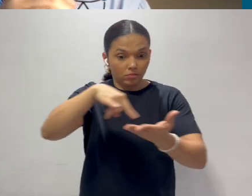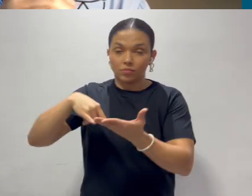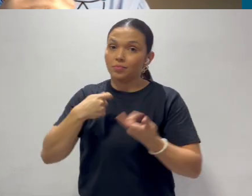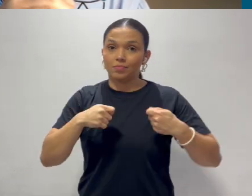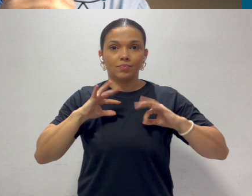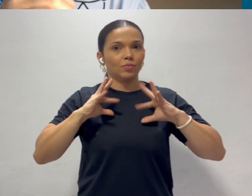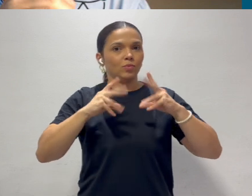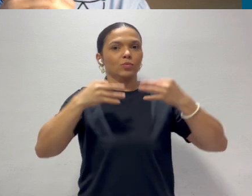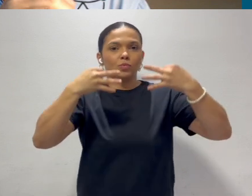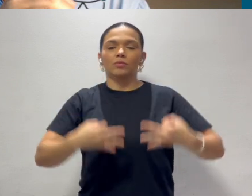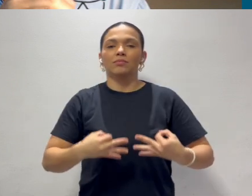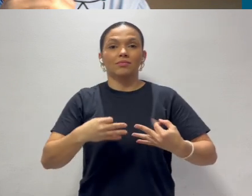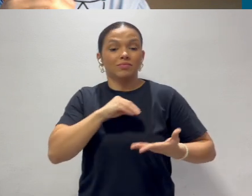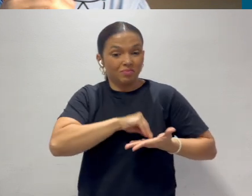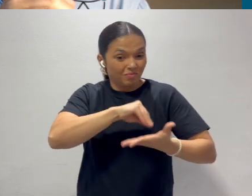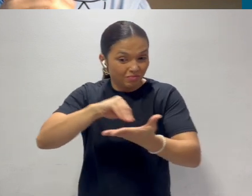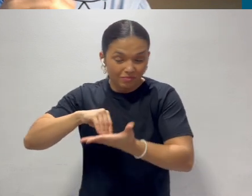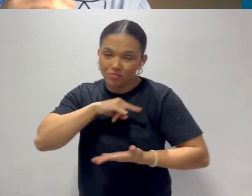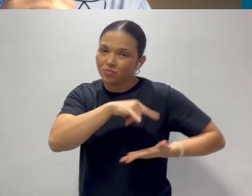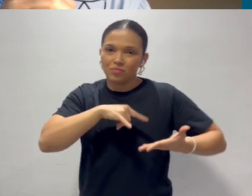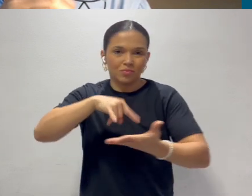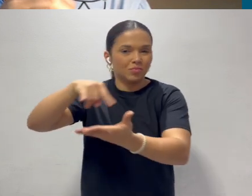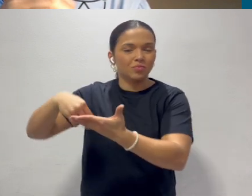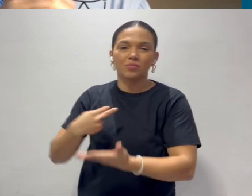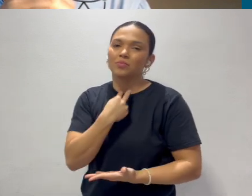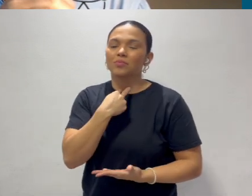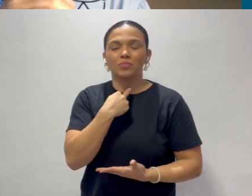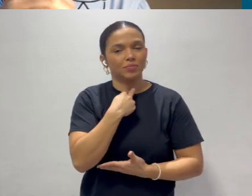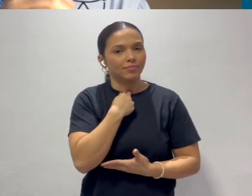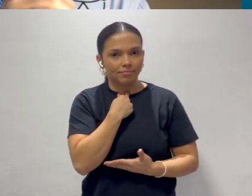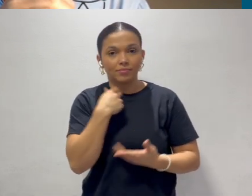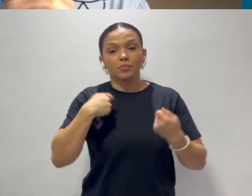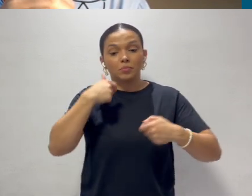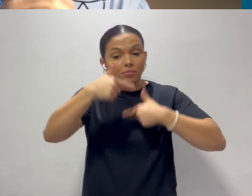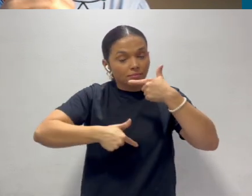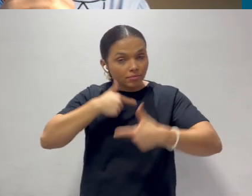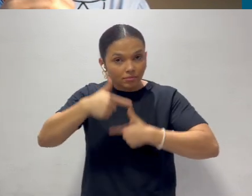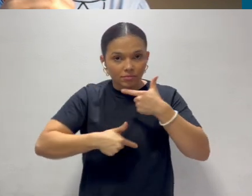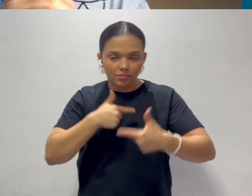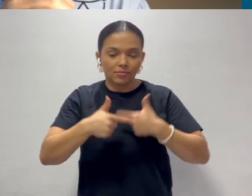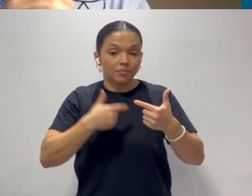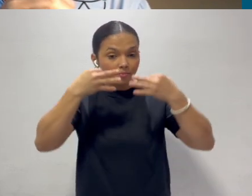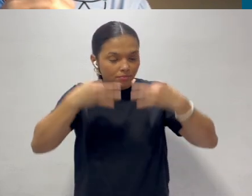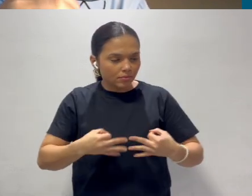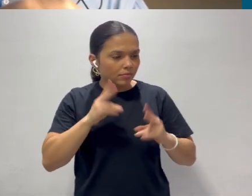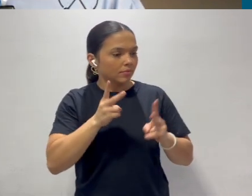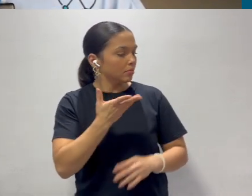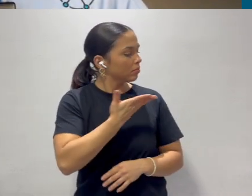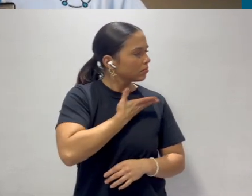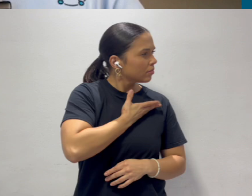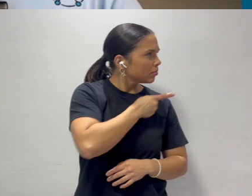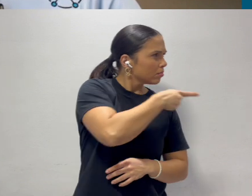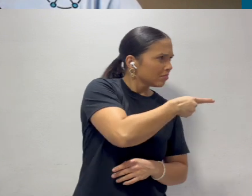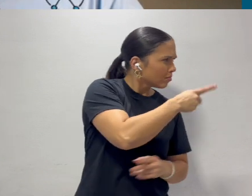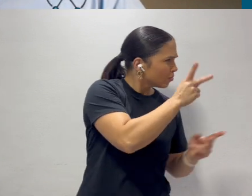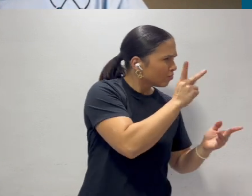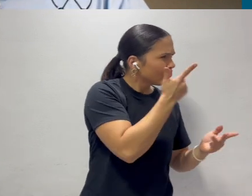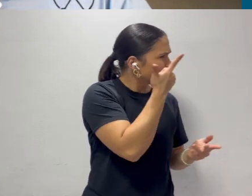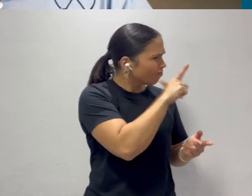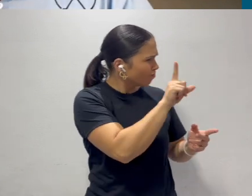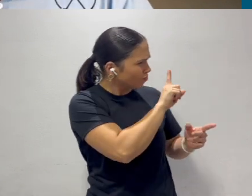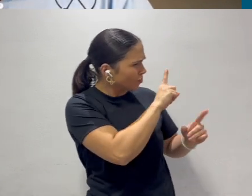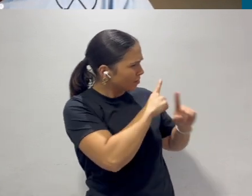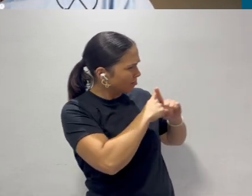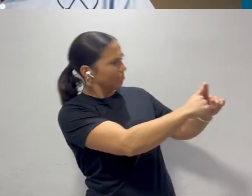erro de documentação. Isso é uma coisa que eu vejo, eu trabalho sempre com isso. Quando vem de um outro colega, o que eu verifico que